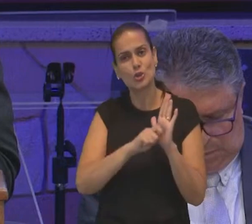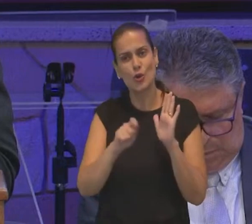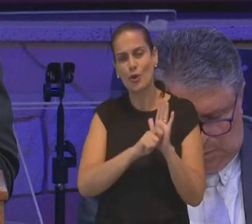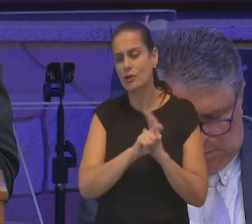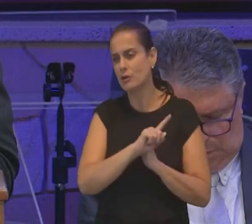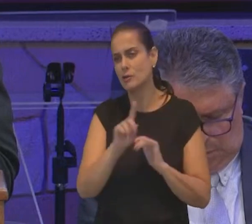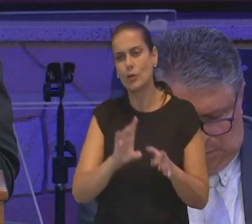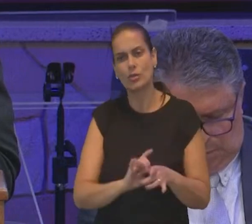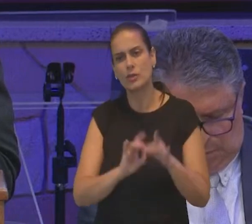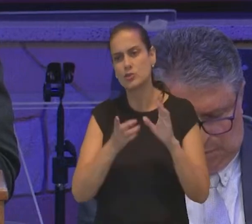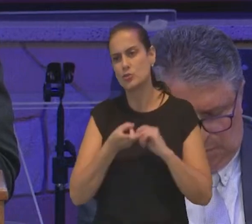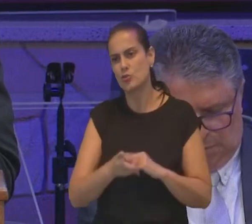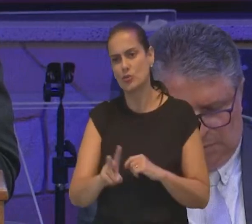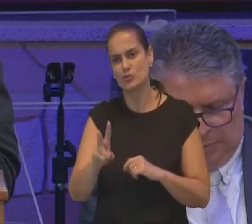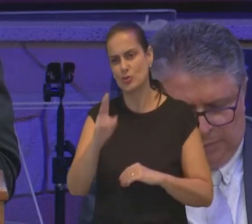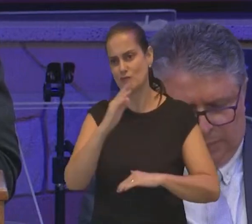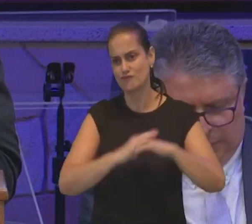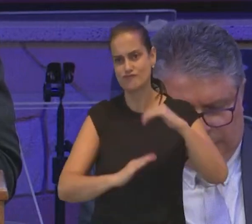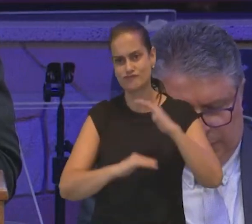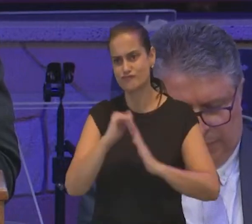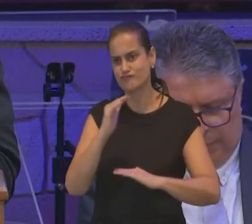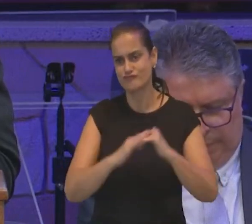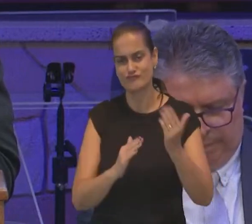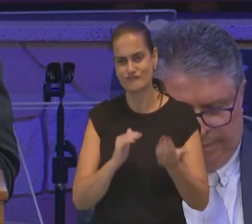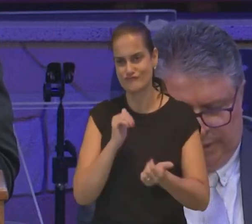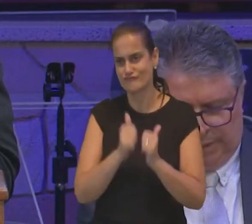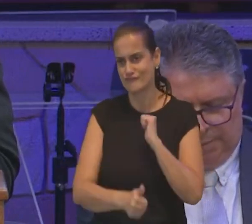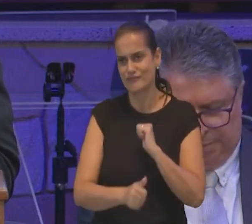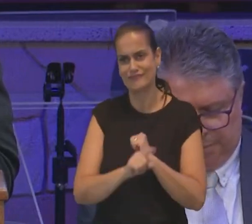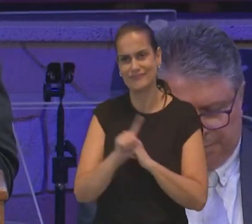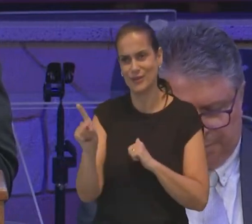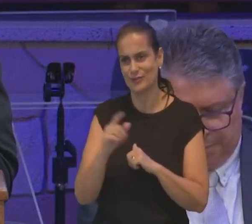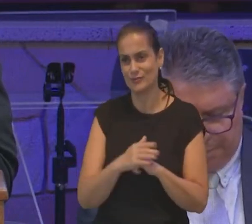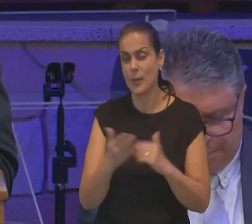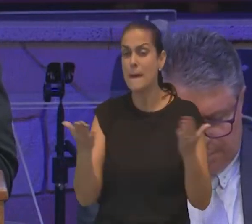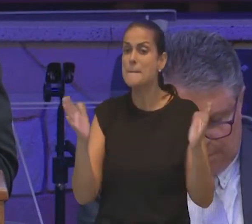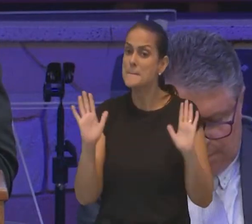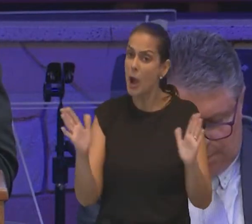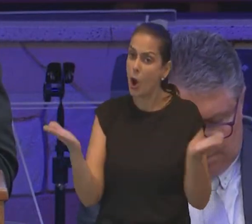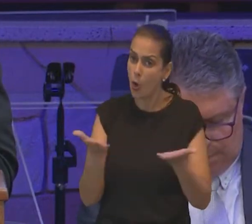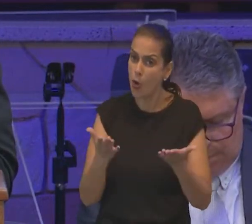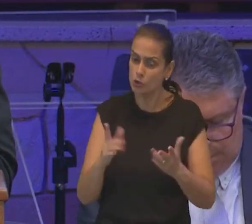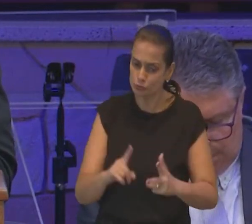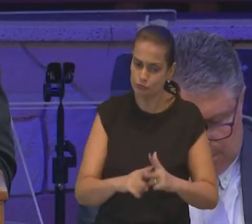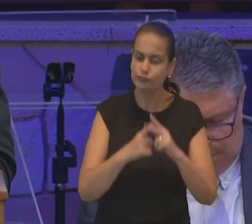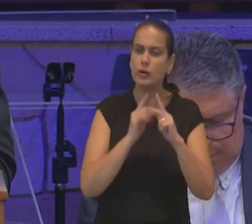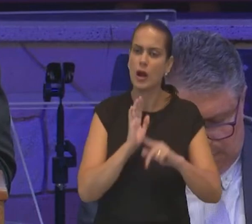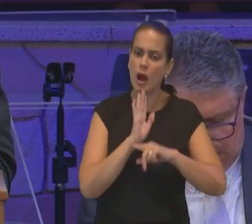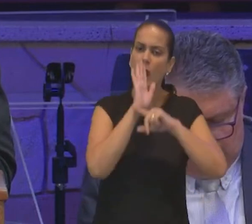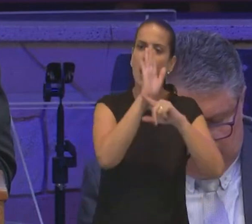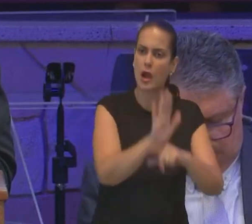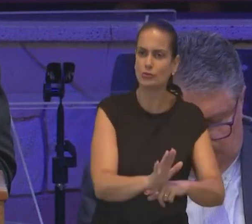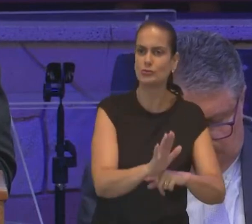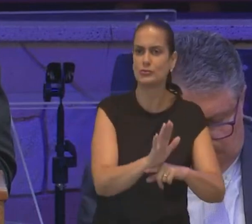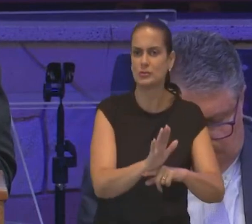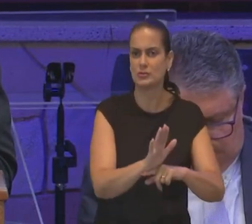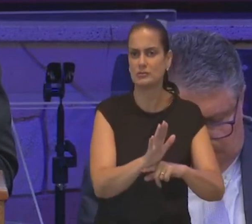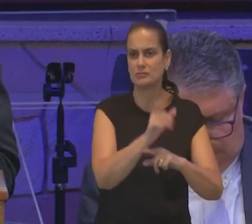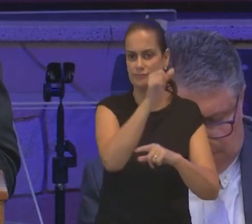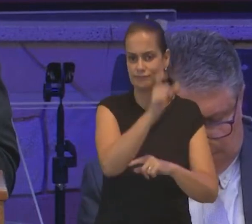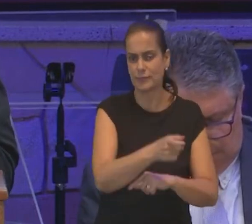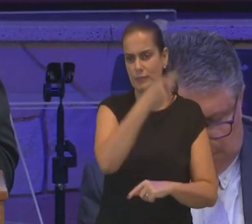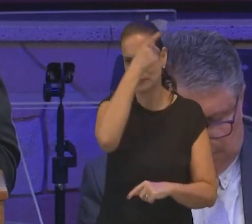permitiu ele seguir. E hoje é uma ferramenta para a nossa igreja, a pessoa de